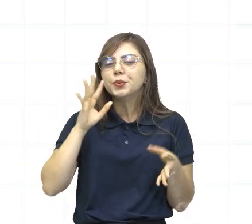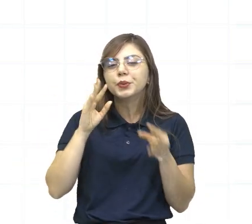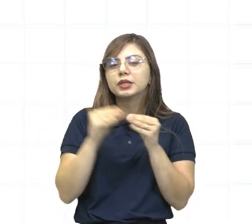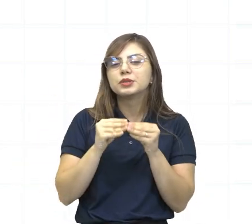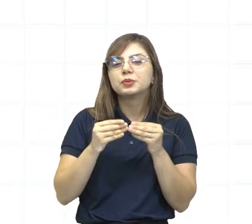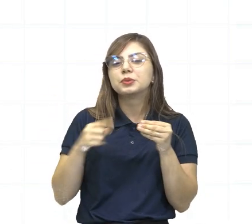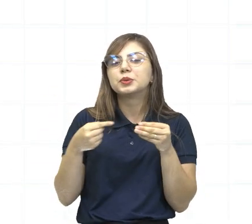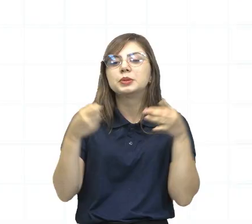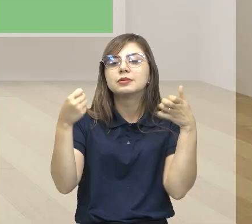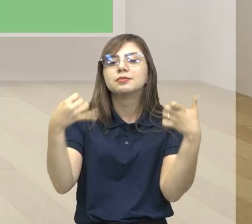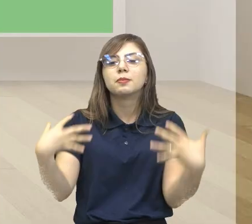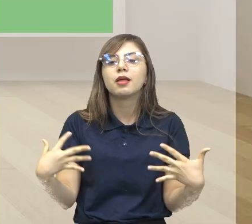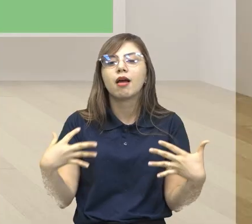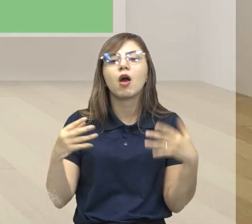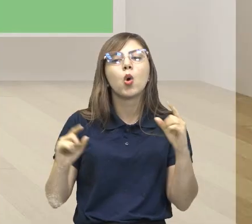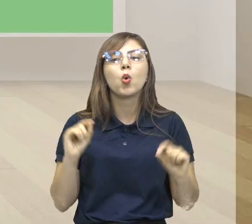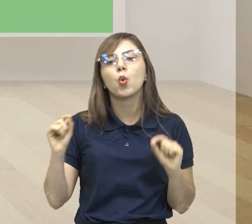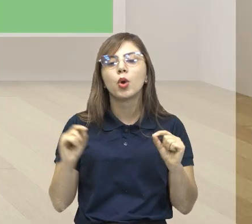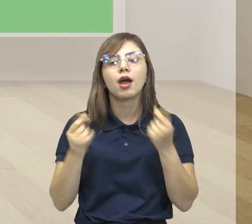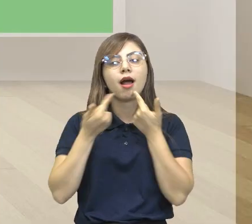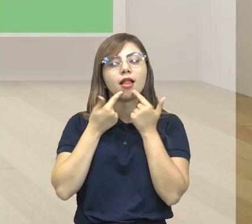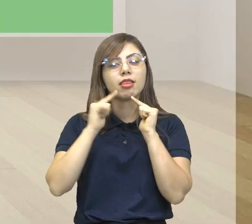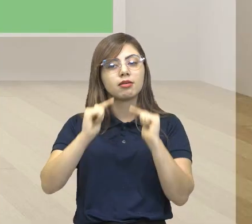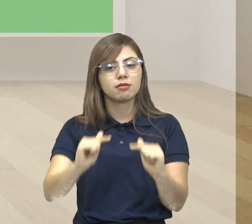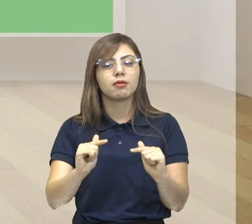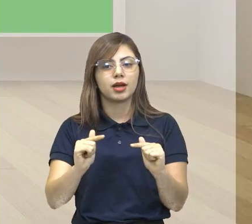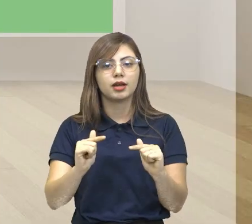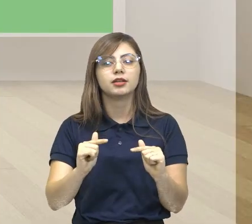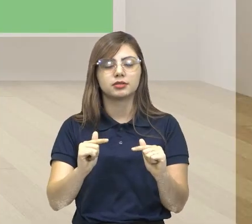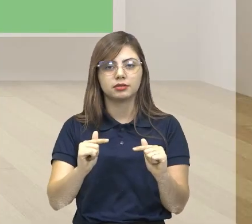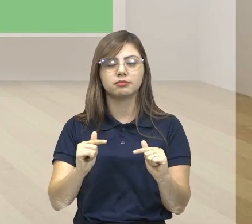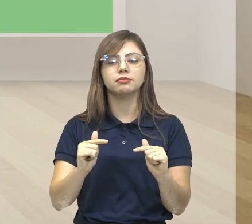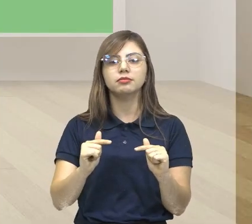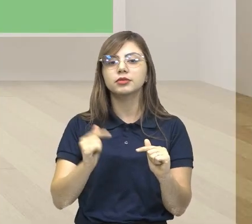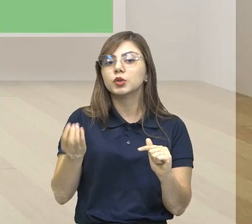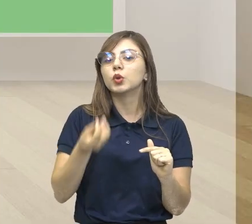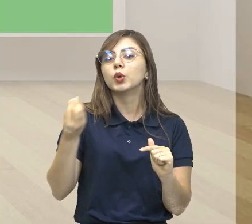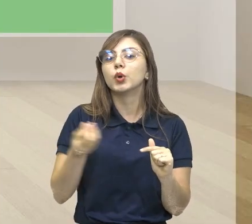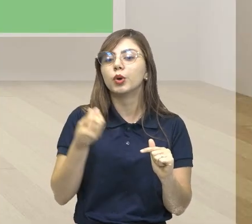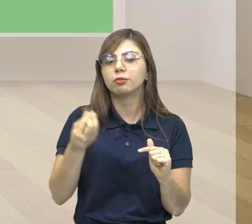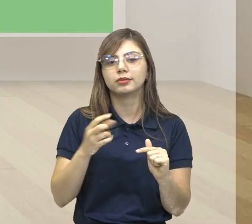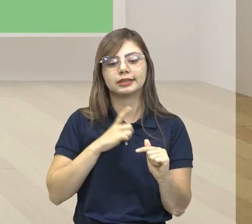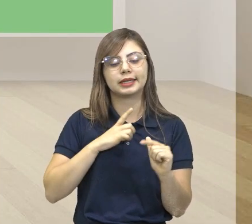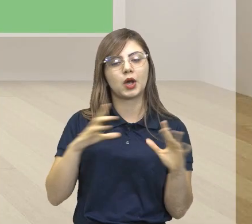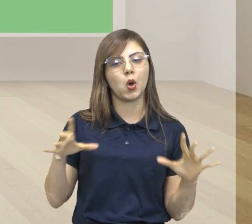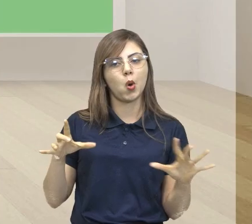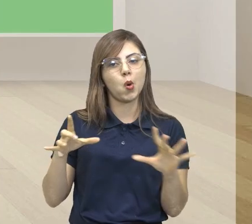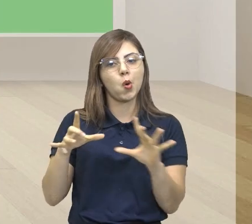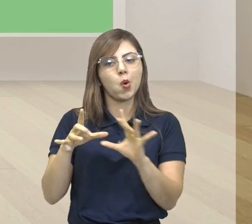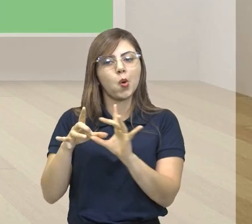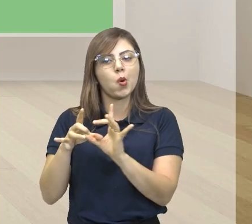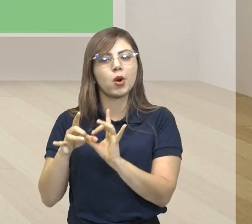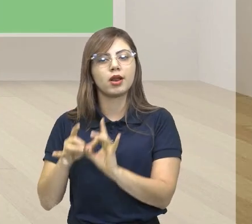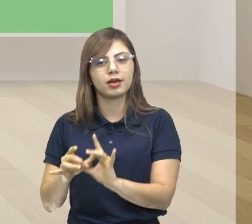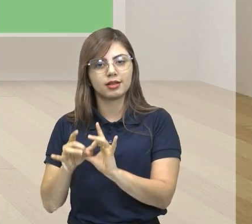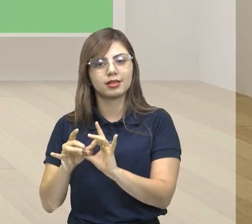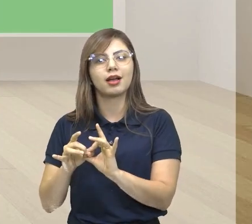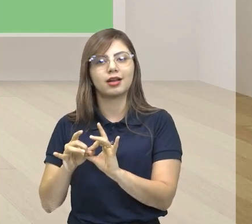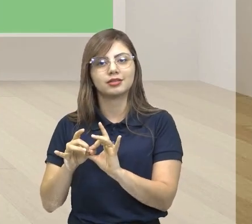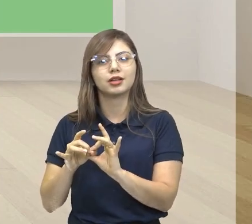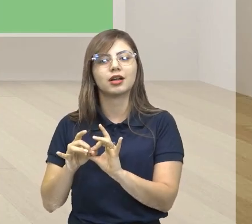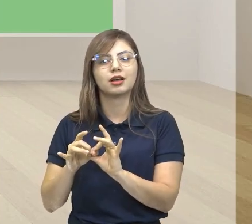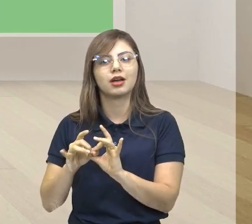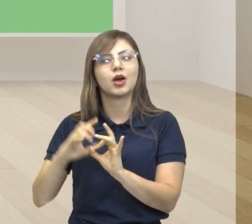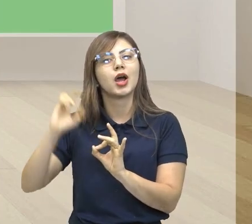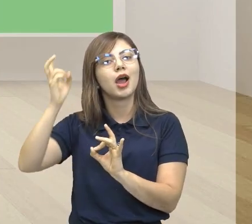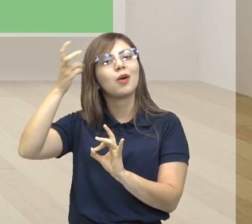falando aqui? A linguagem, ela respeita. A linguagem, ela está conectada, ela está intimamente conectada, ligada à